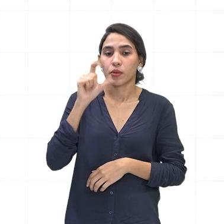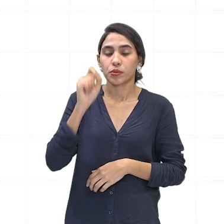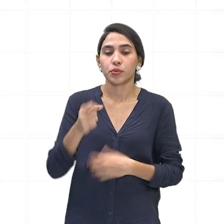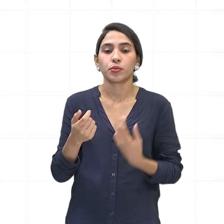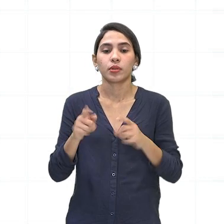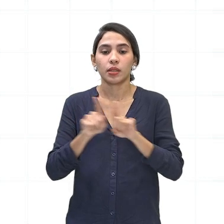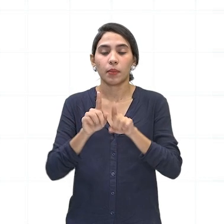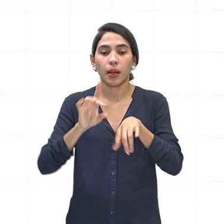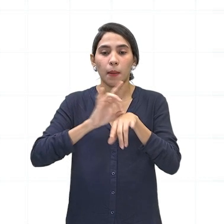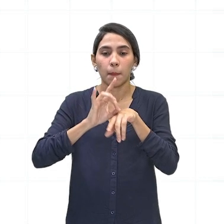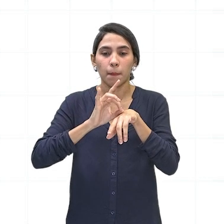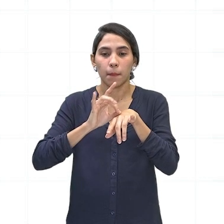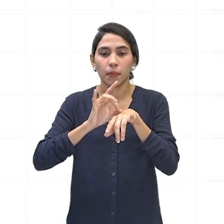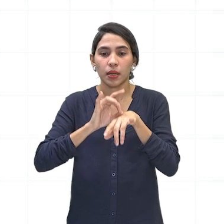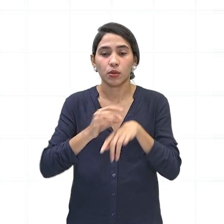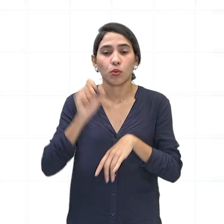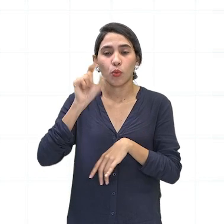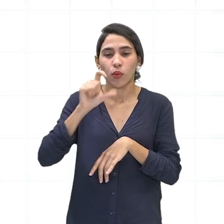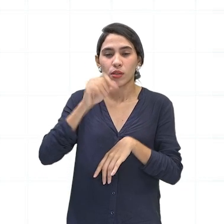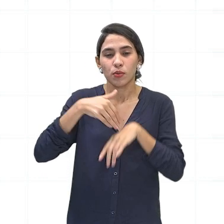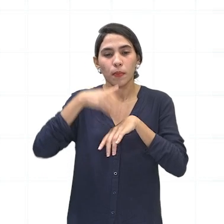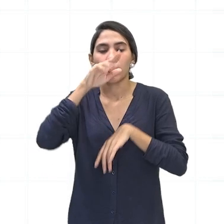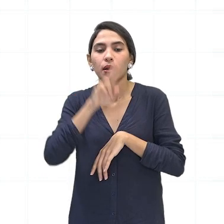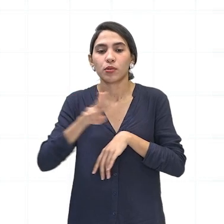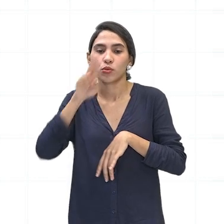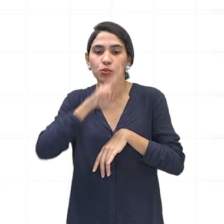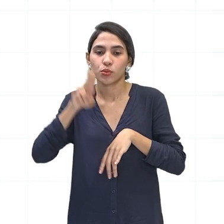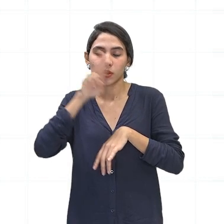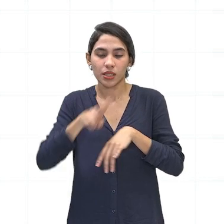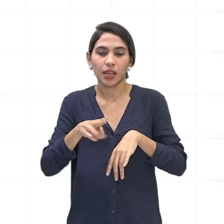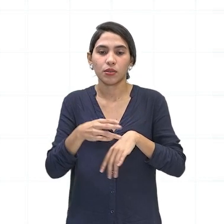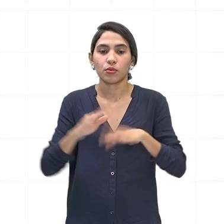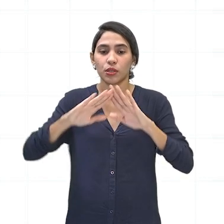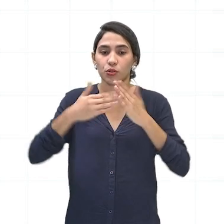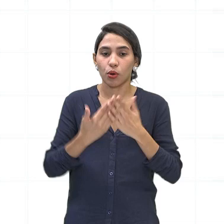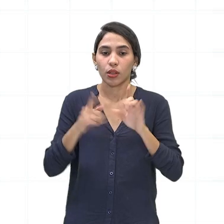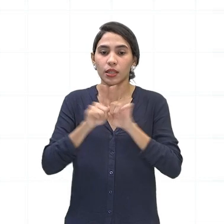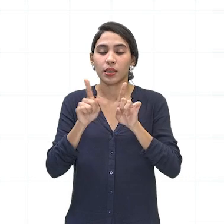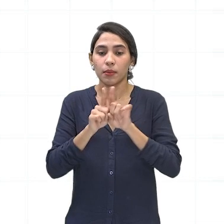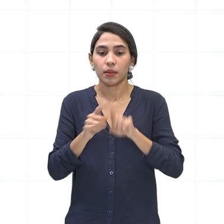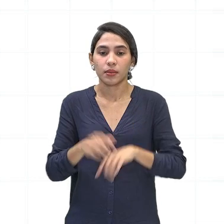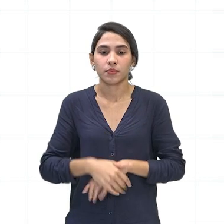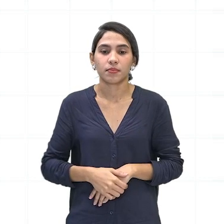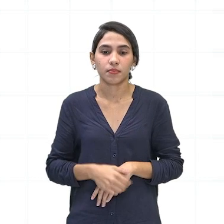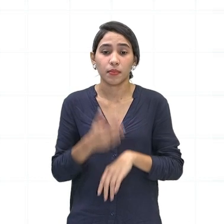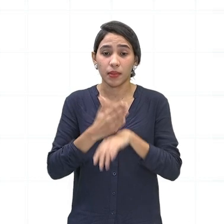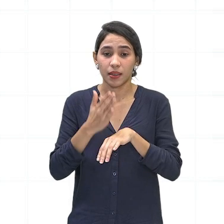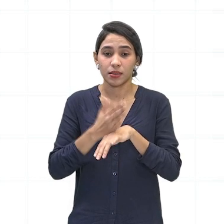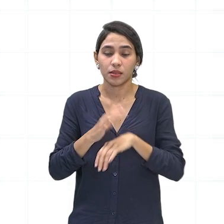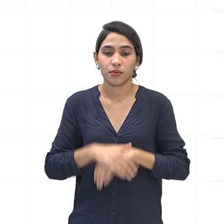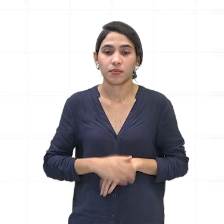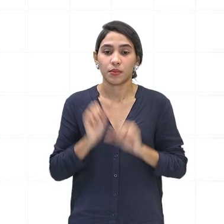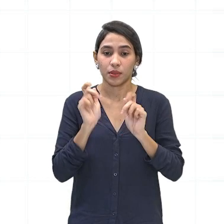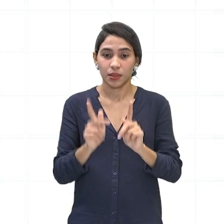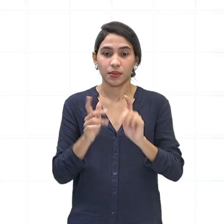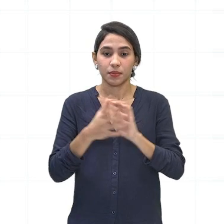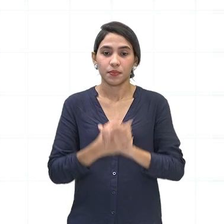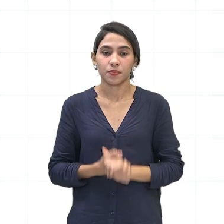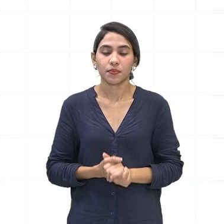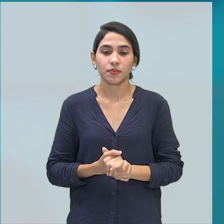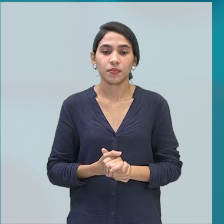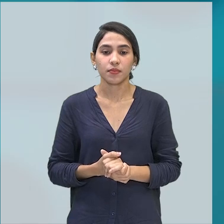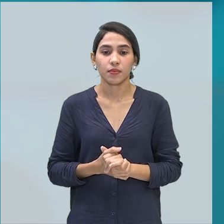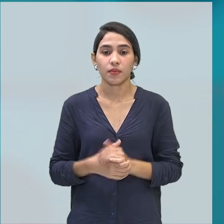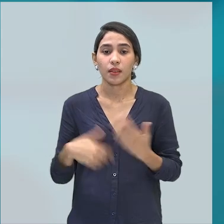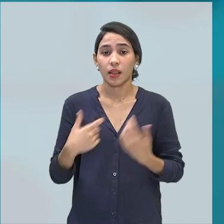preto, sendo o azul mais utilizado nas academias e escolas, tá? Então, eu e a